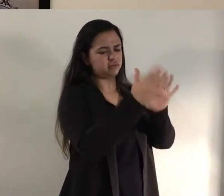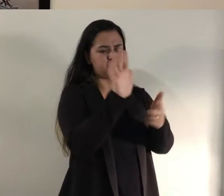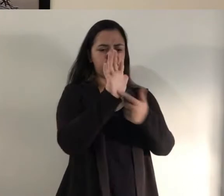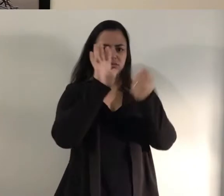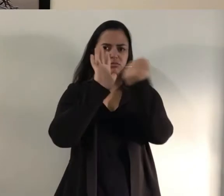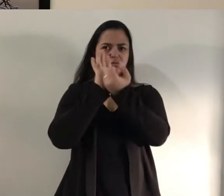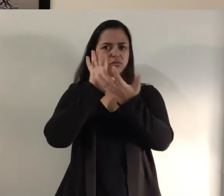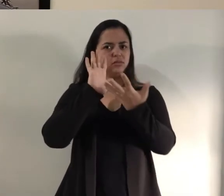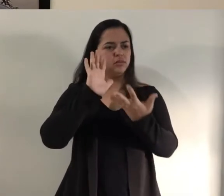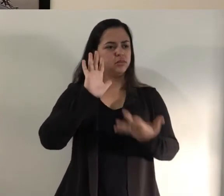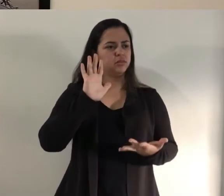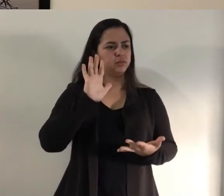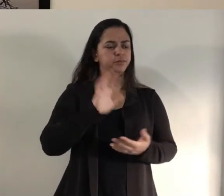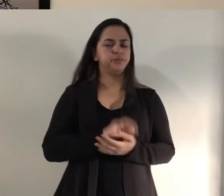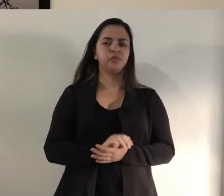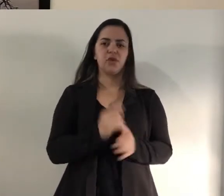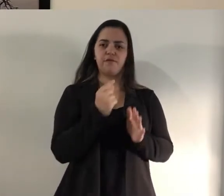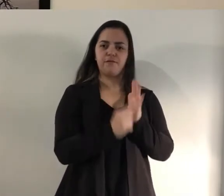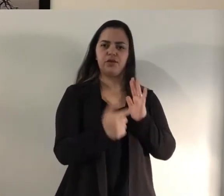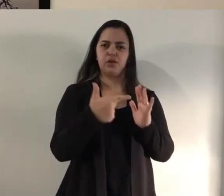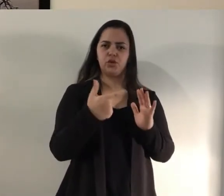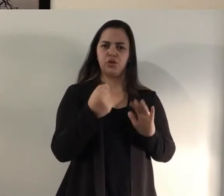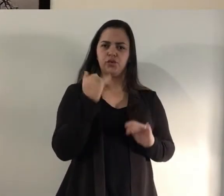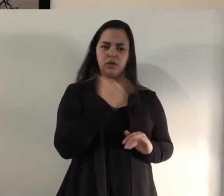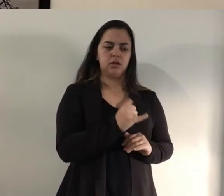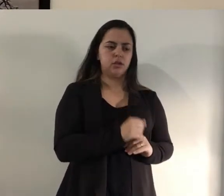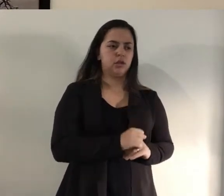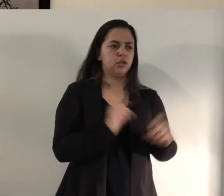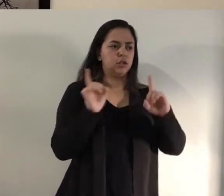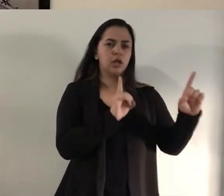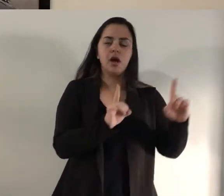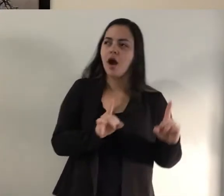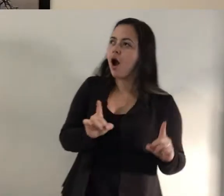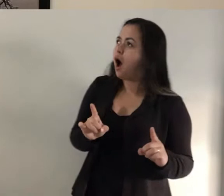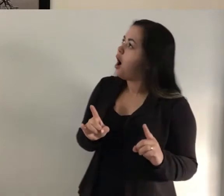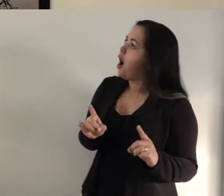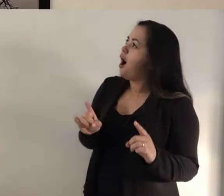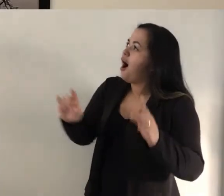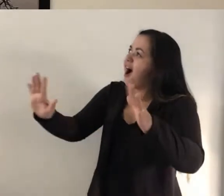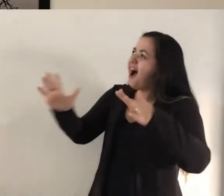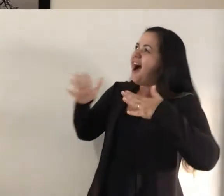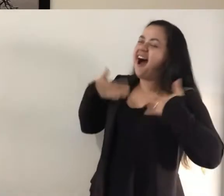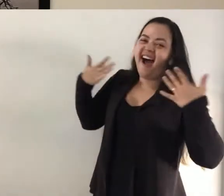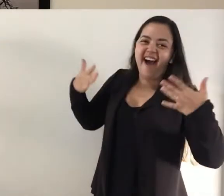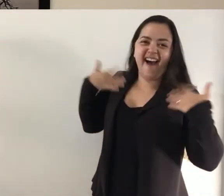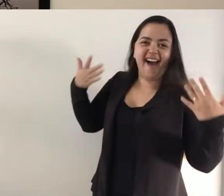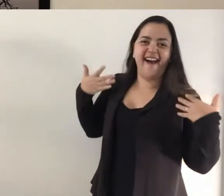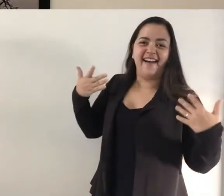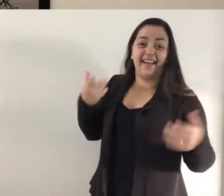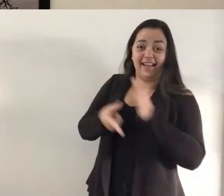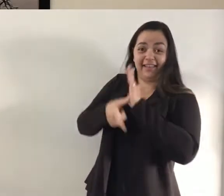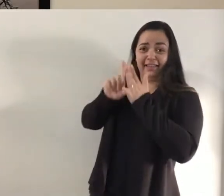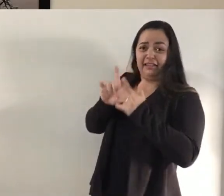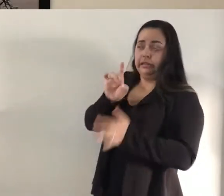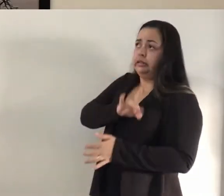versículo 20, que os discípulos se alegraram. Vejam, antes era medo, antes